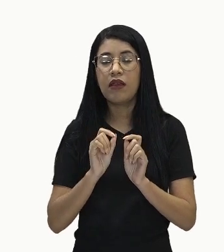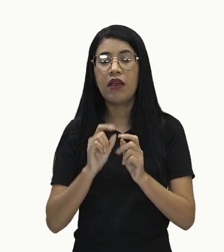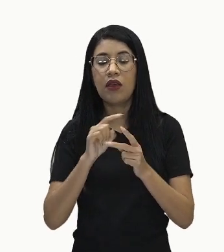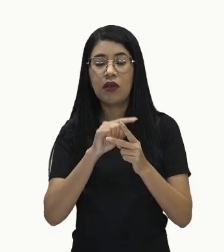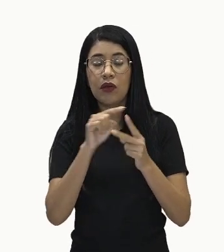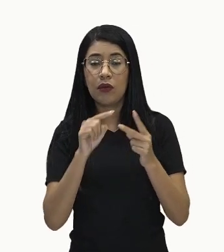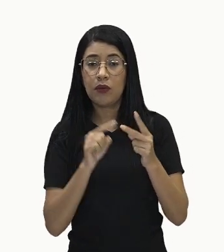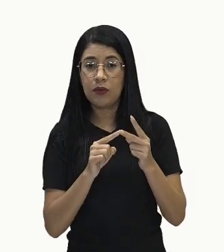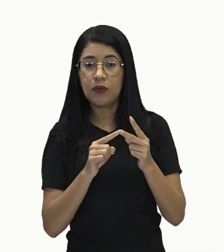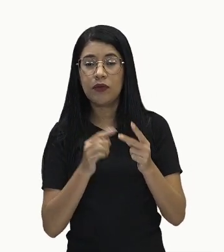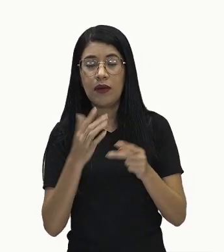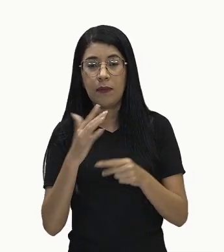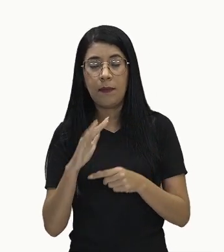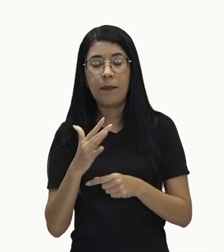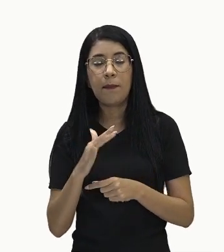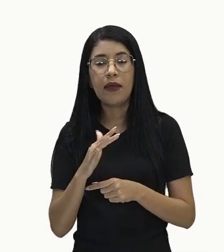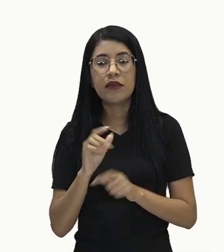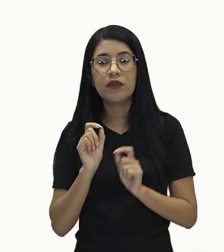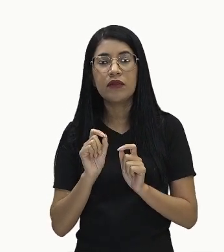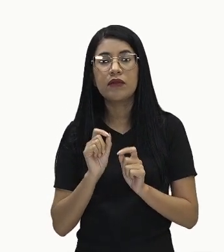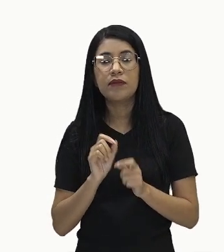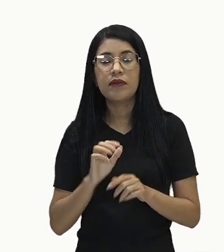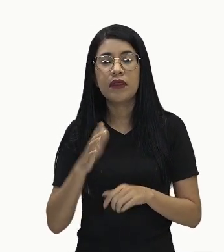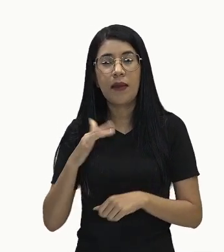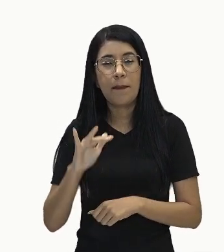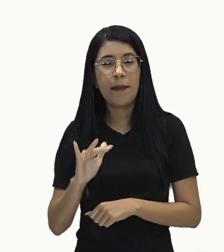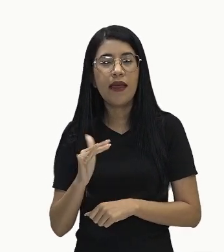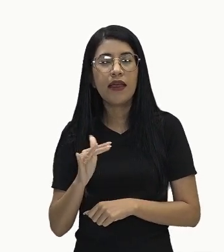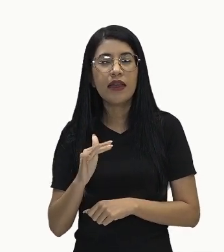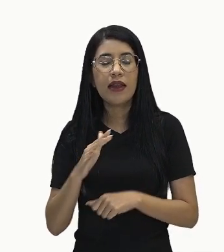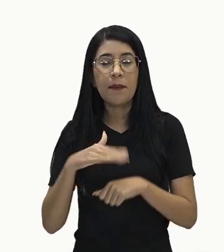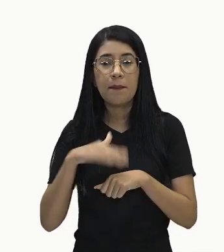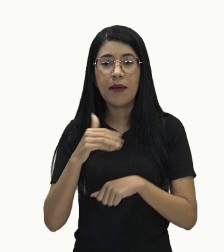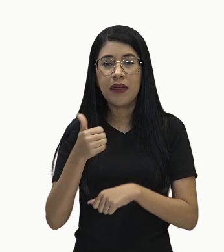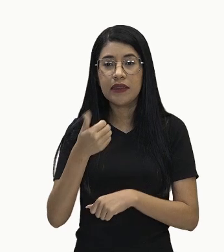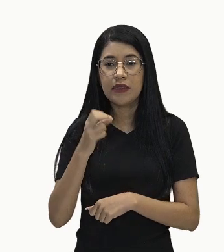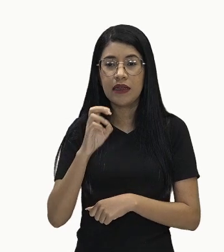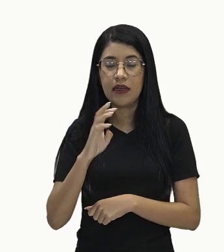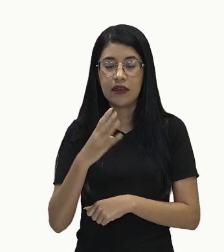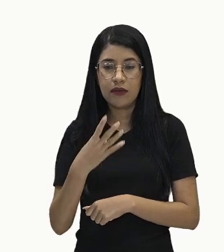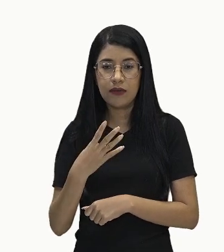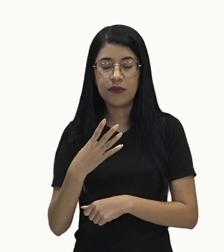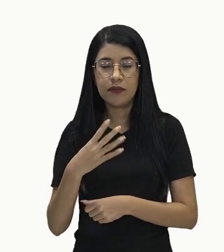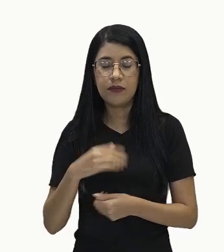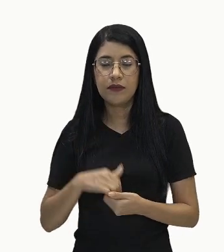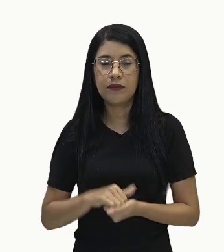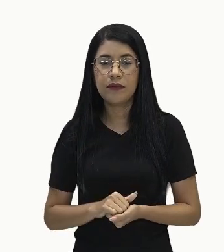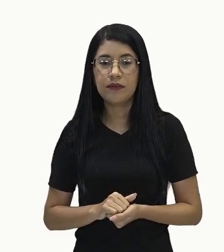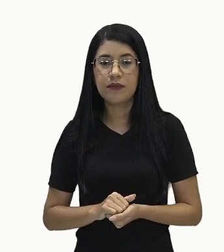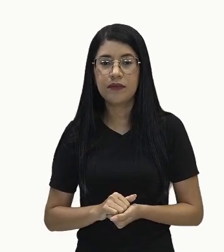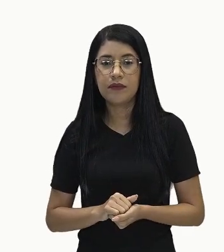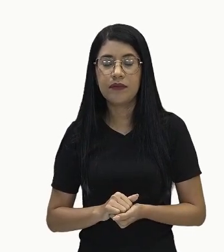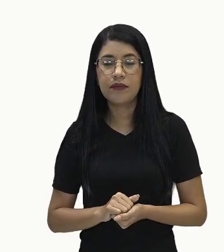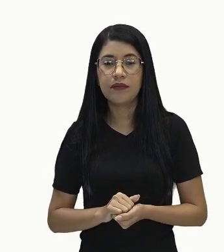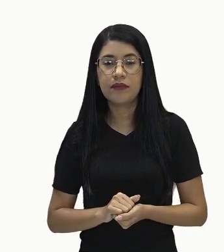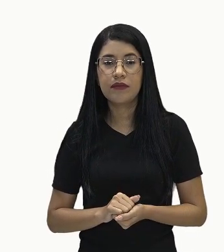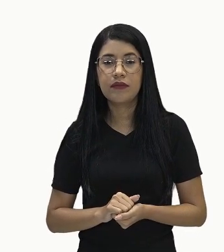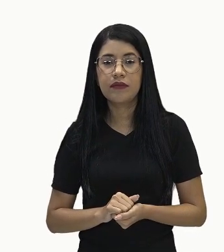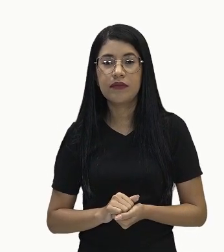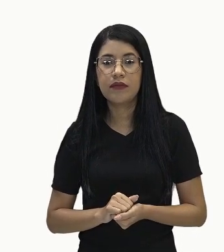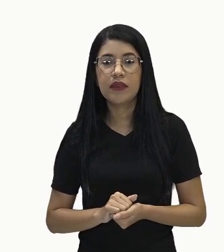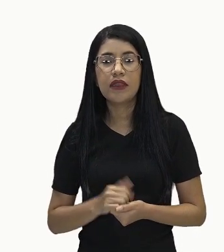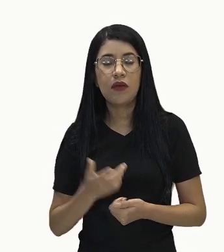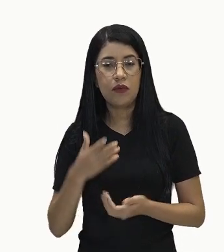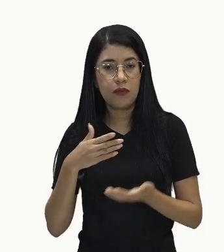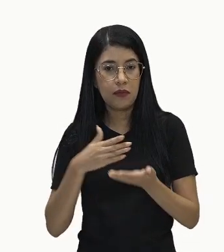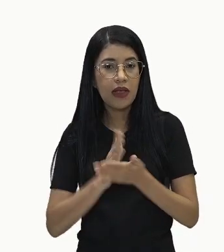aqui. Ambos foram aprovados, porque um dos critérios do concurso era o quê? Que a média aritmética, né, tinha